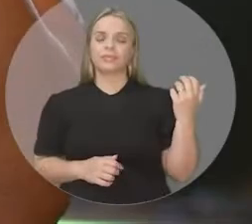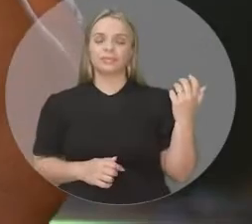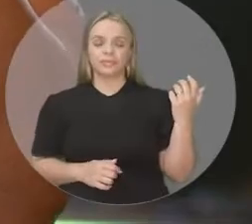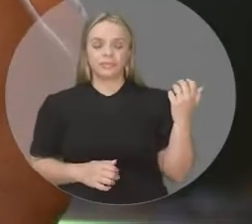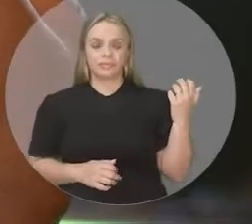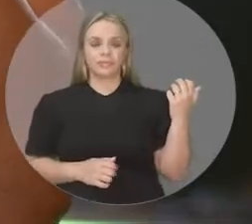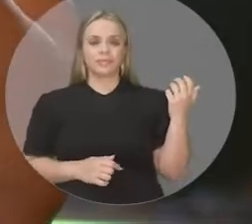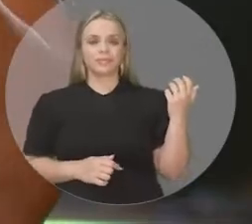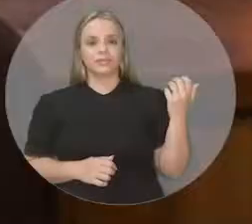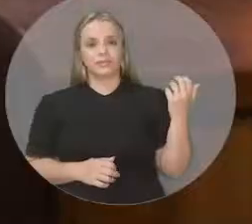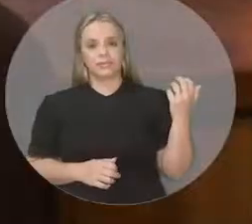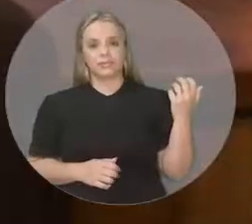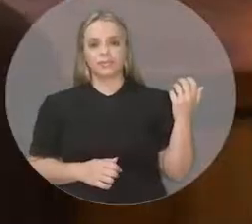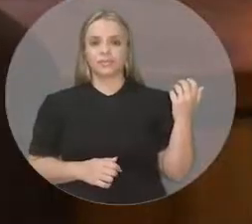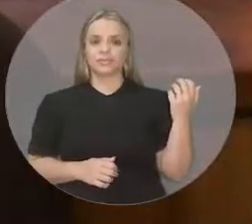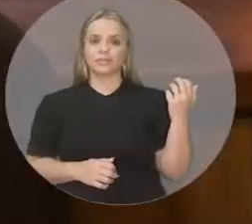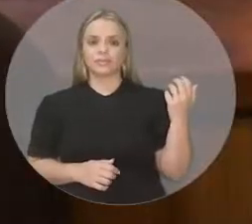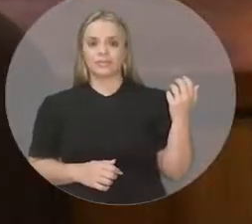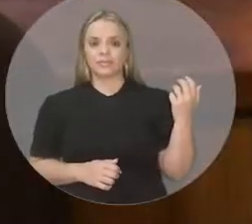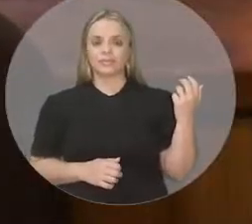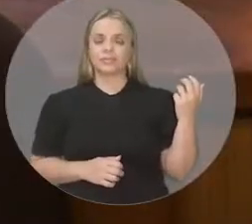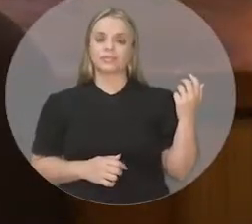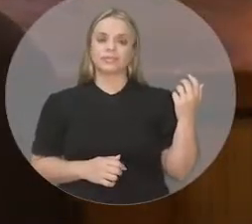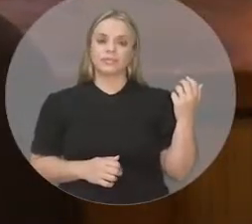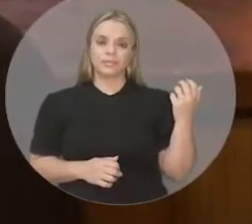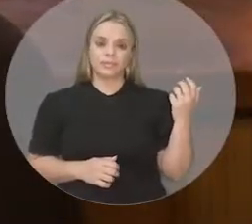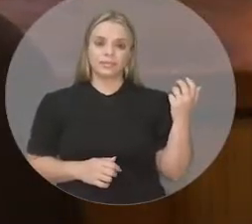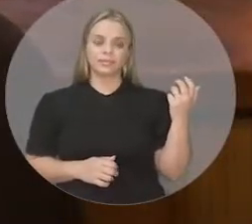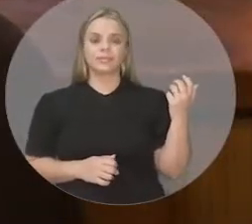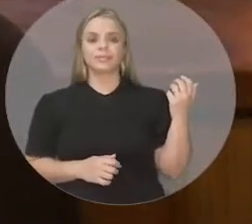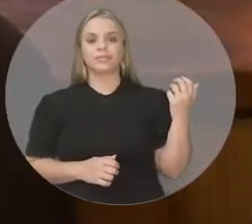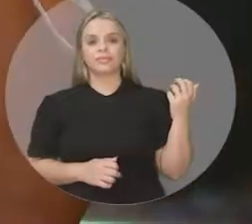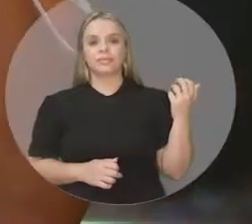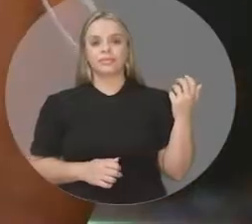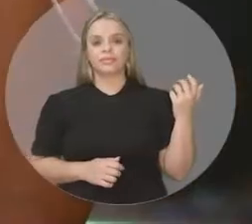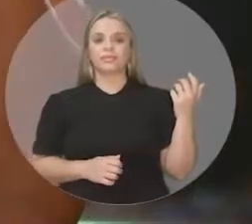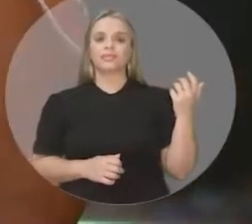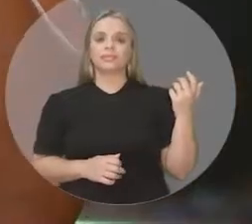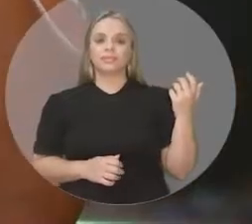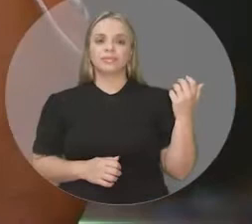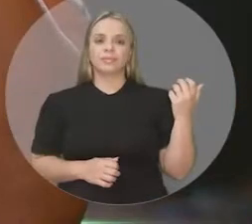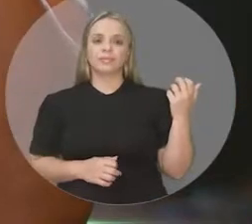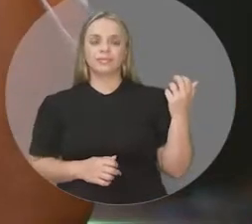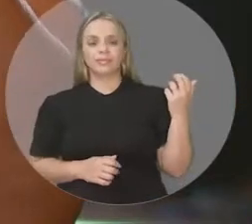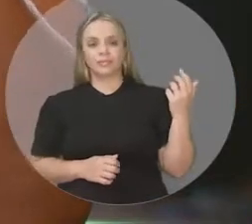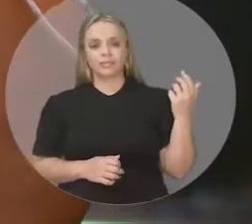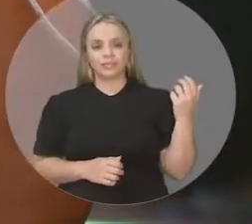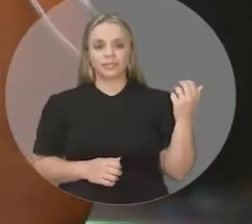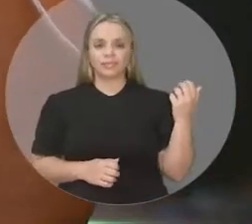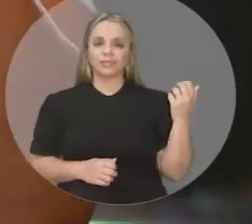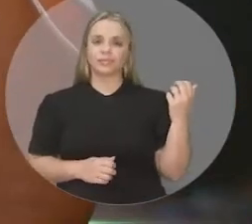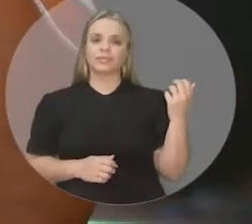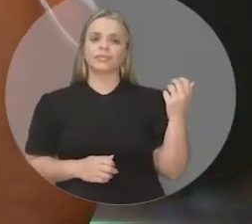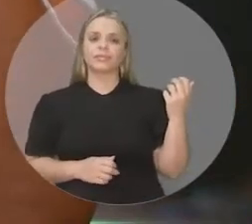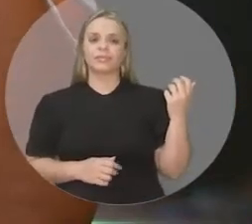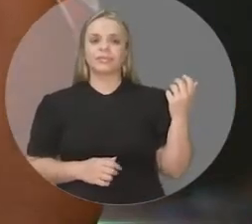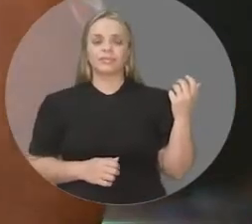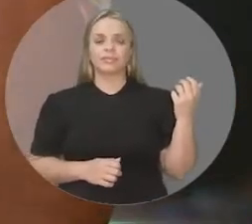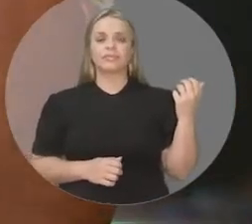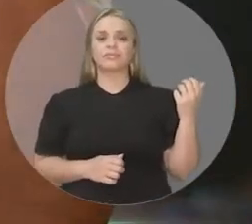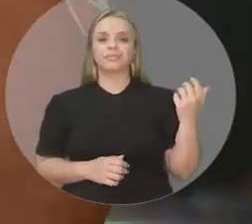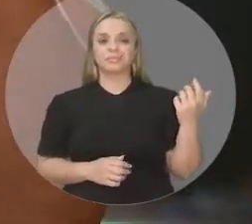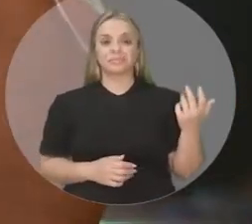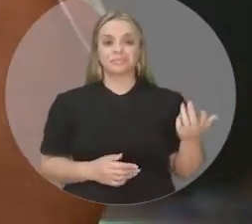ritmo mais conhecido do mundo, né? Levamos samba. Do Norte, lá nós levamos o boi do Parintins,